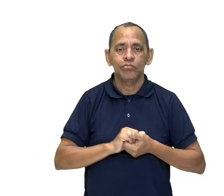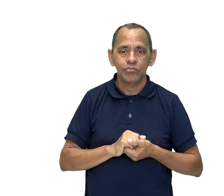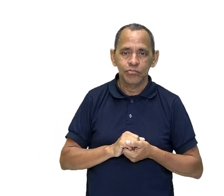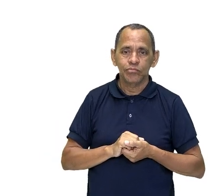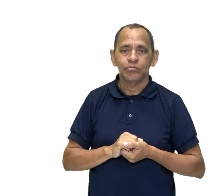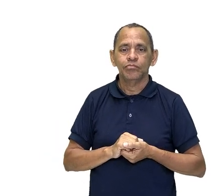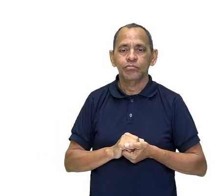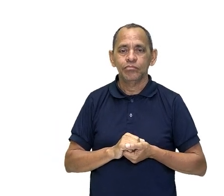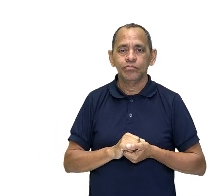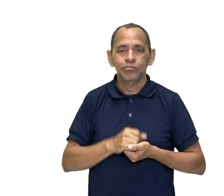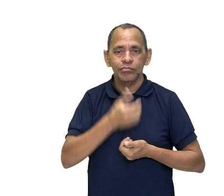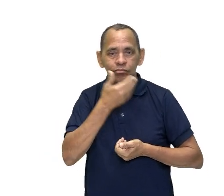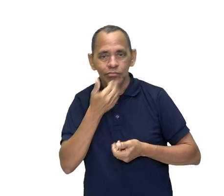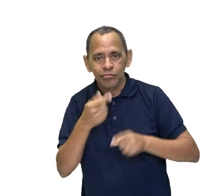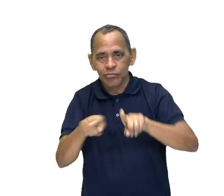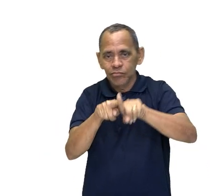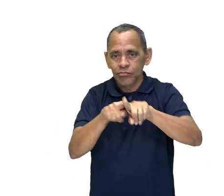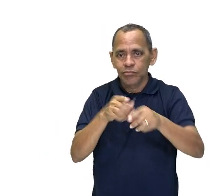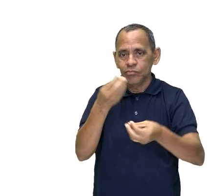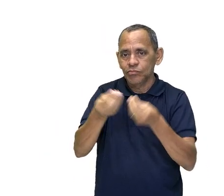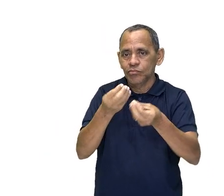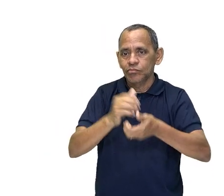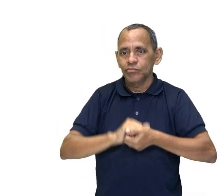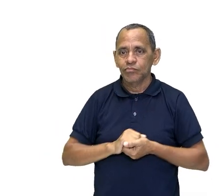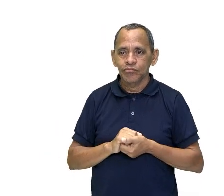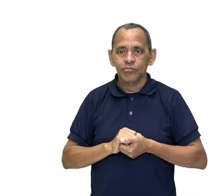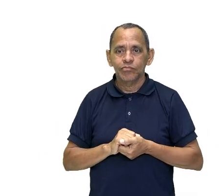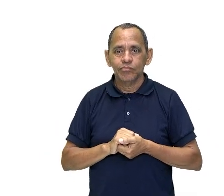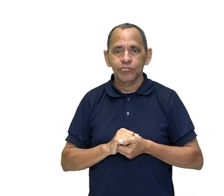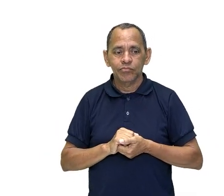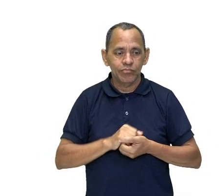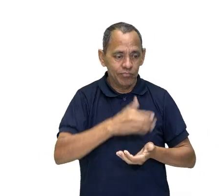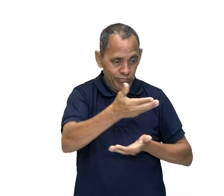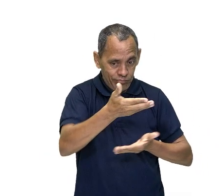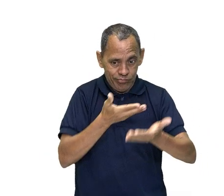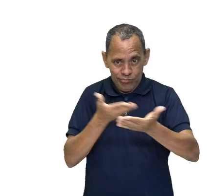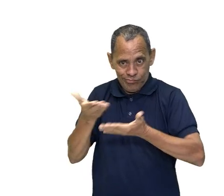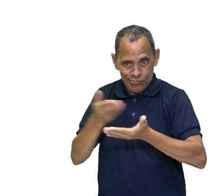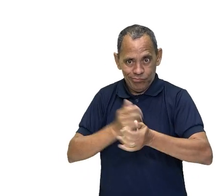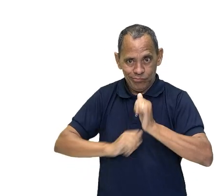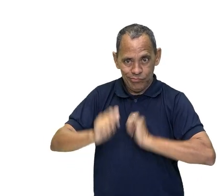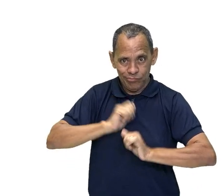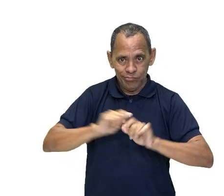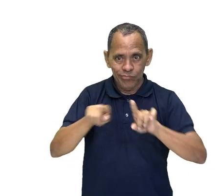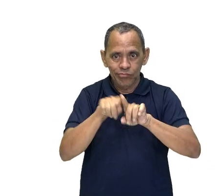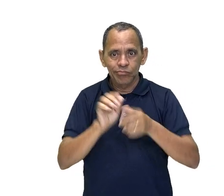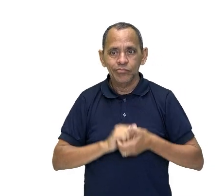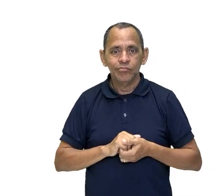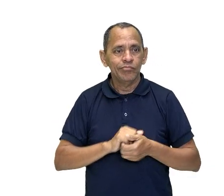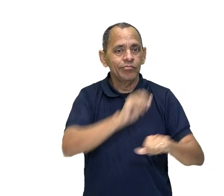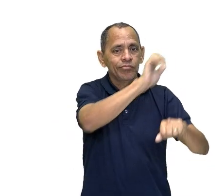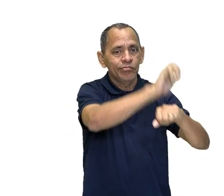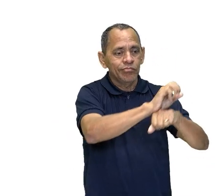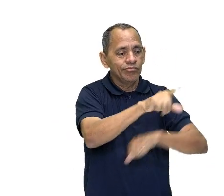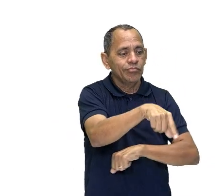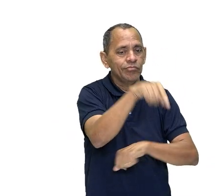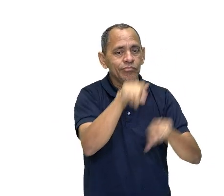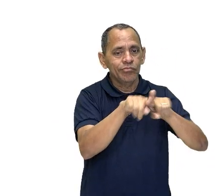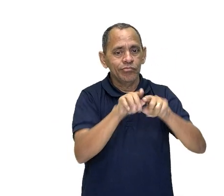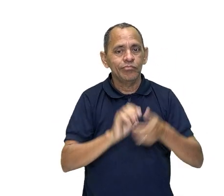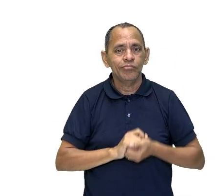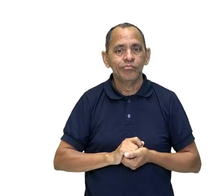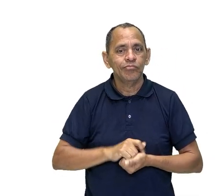adiante. Em troca da autonomia dos estados, os governadores elegiam uma bancada de deputados e senadores